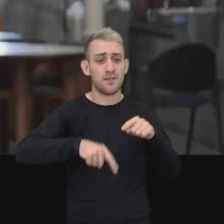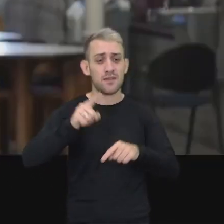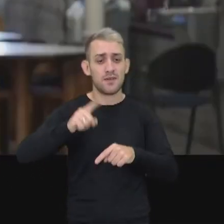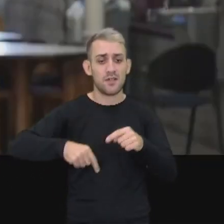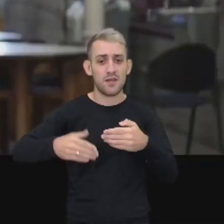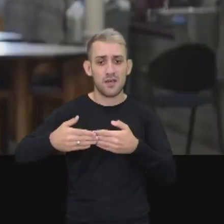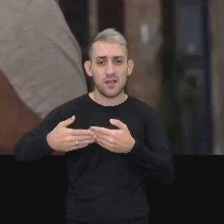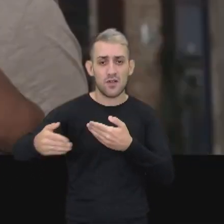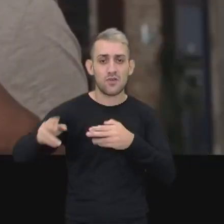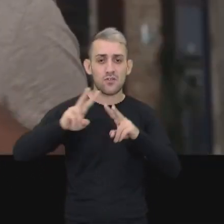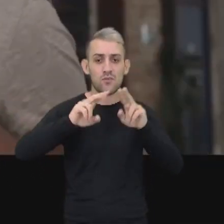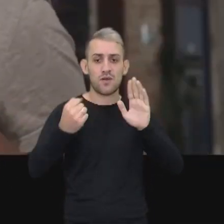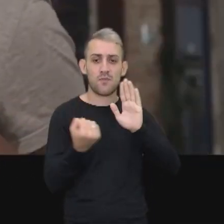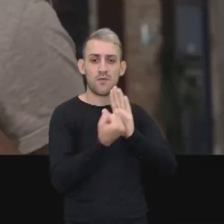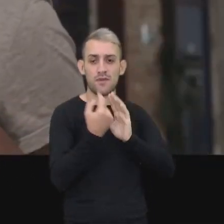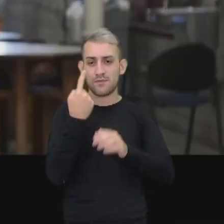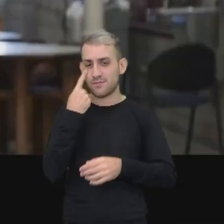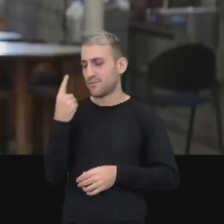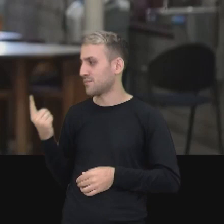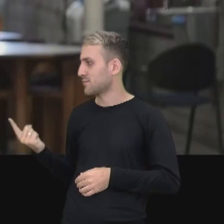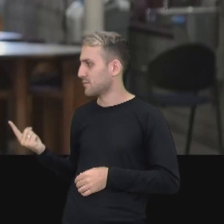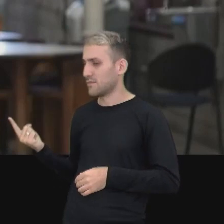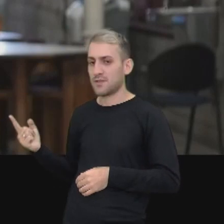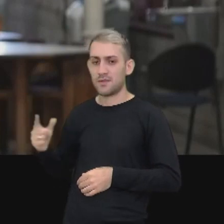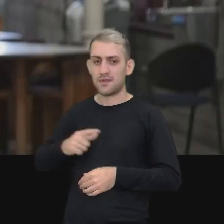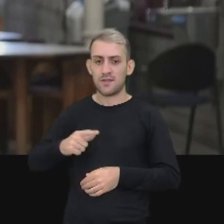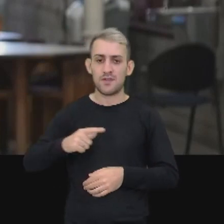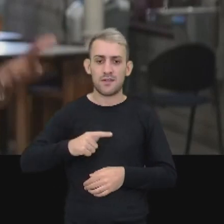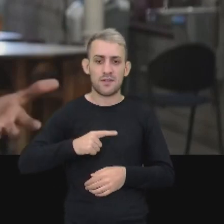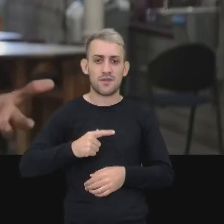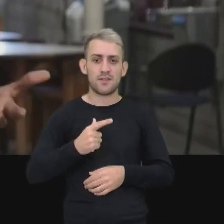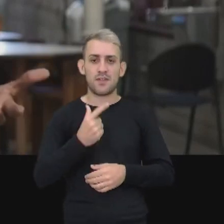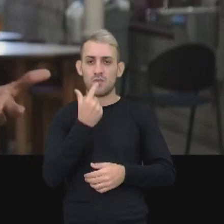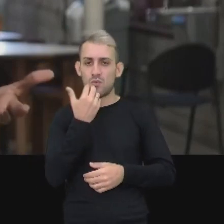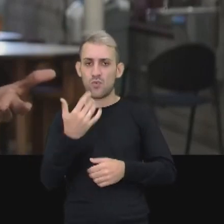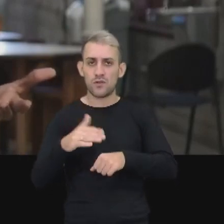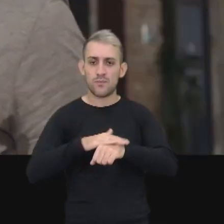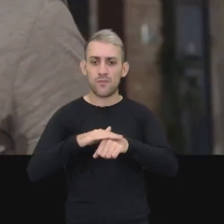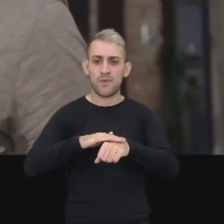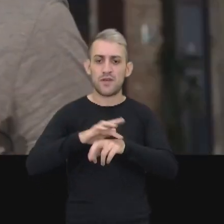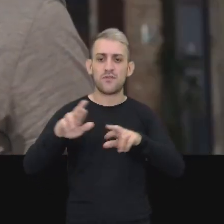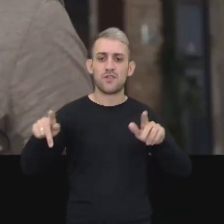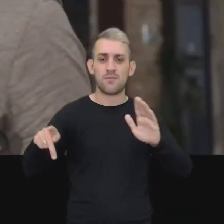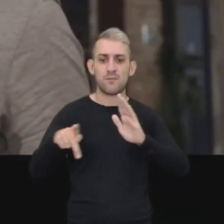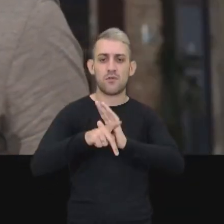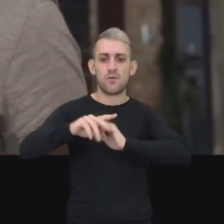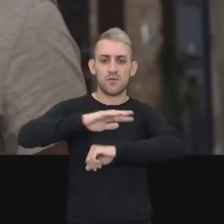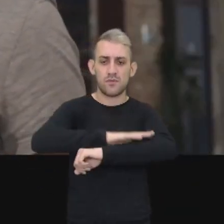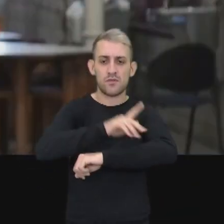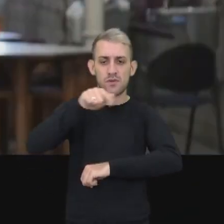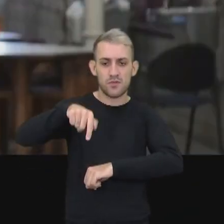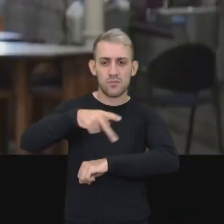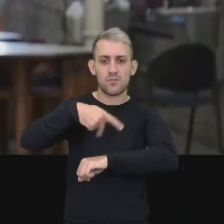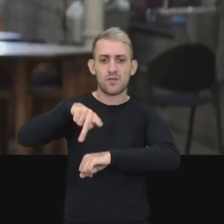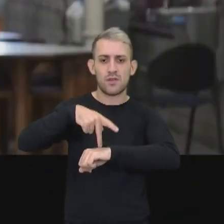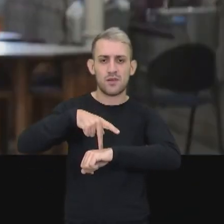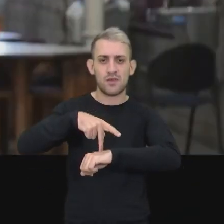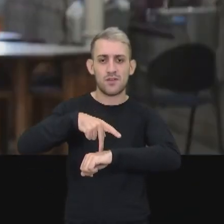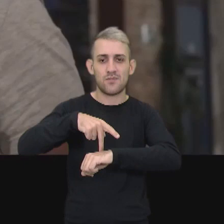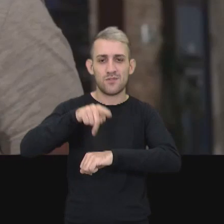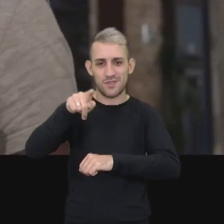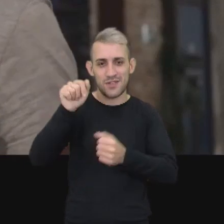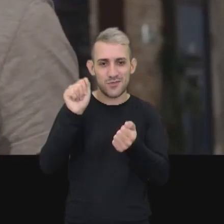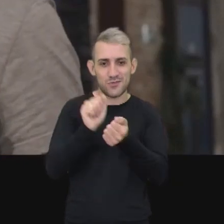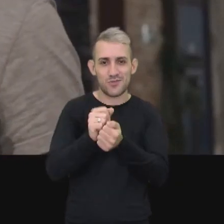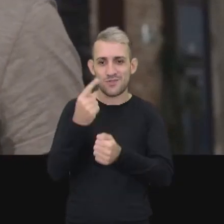com esse símbolo. Aqui você vê diferentes tons de pele representados, representam a diversidade étnico-racial do nosso país. Você está aqui, com